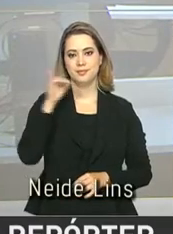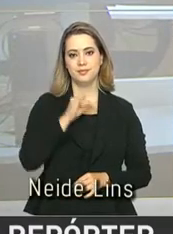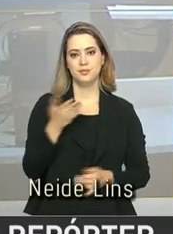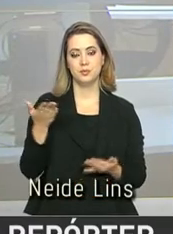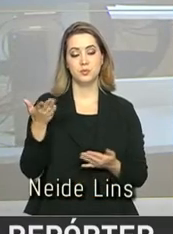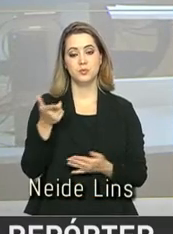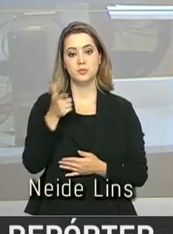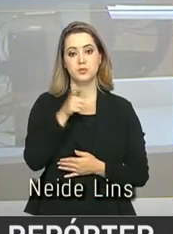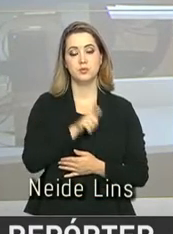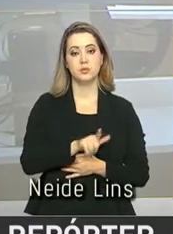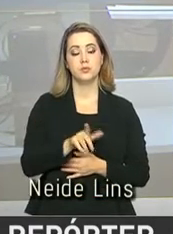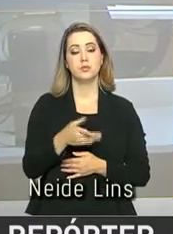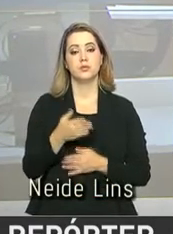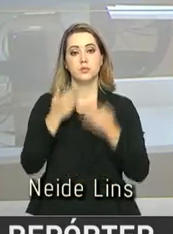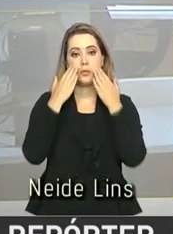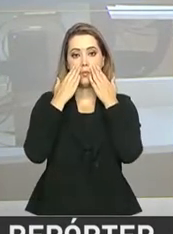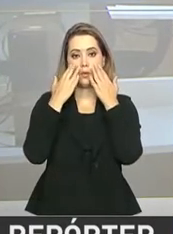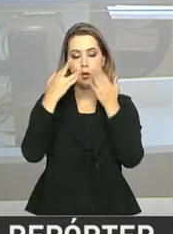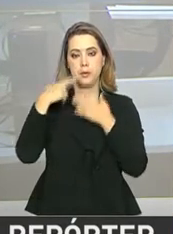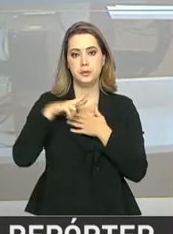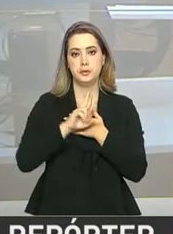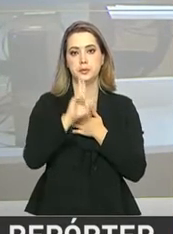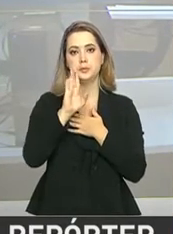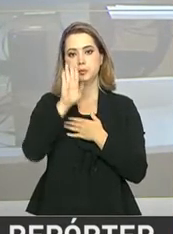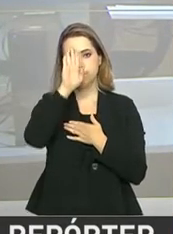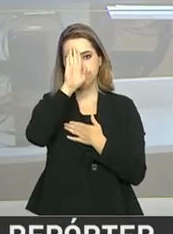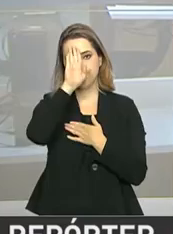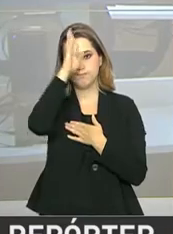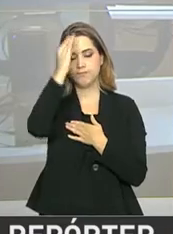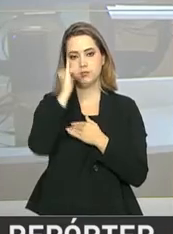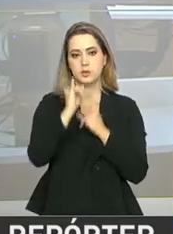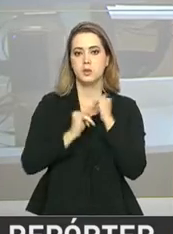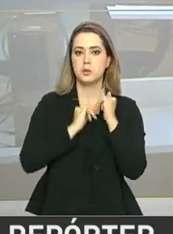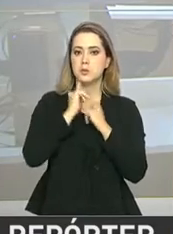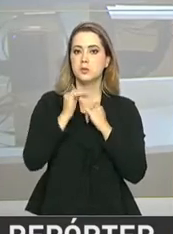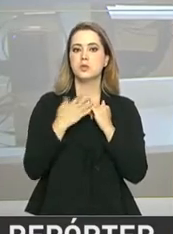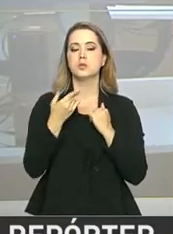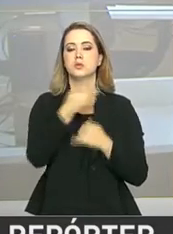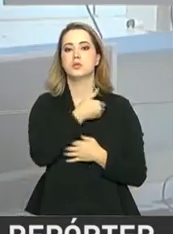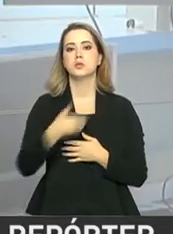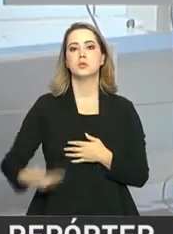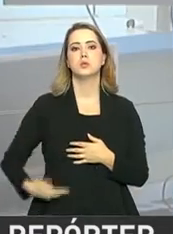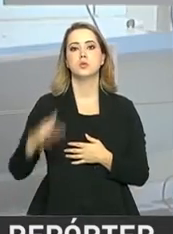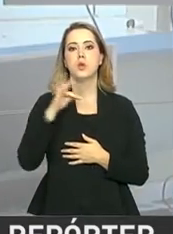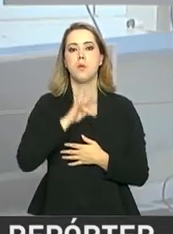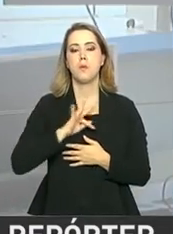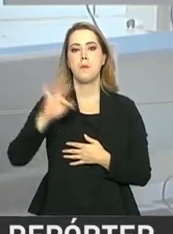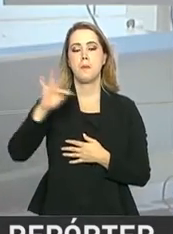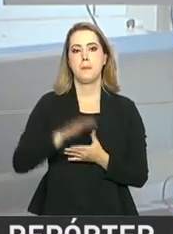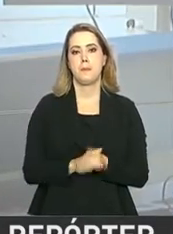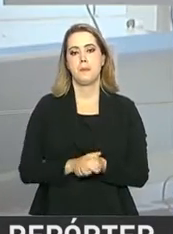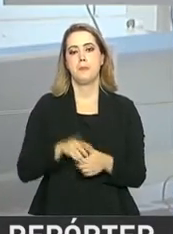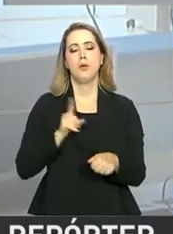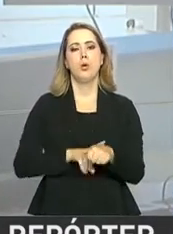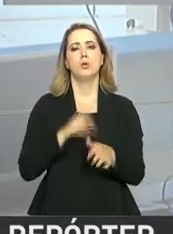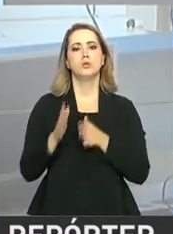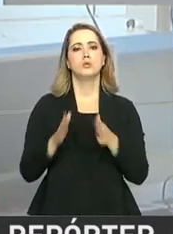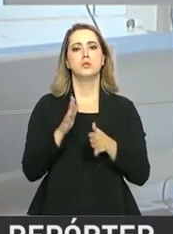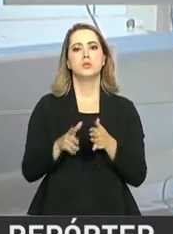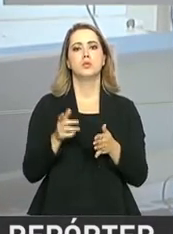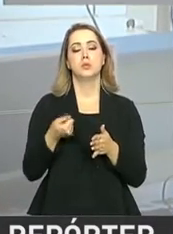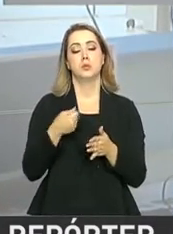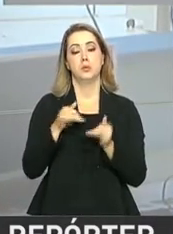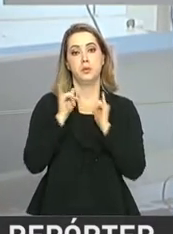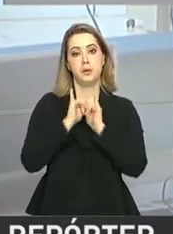Olá, estamos de volta com mais uma edição do Repórter NBR e as principais notícias do governo federal. O prazo para a regularização de bens